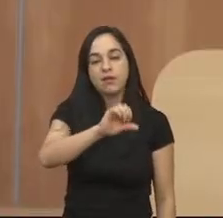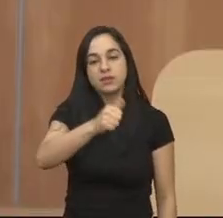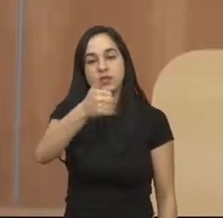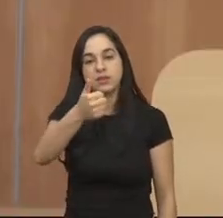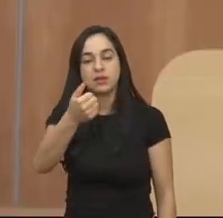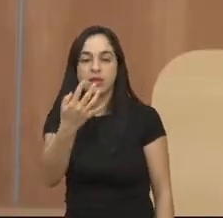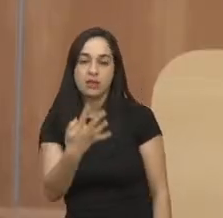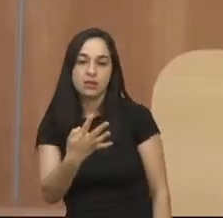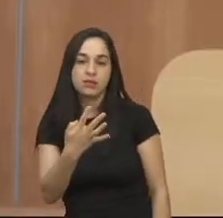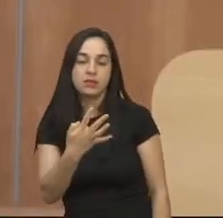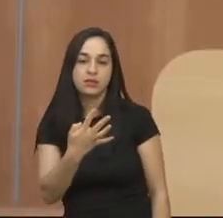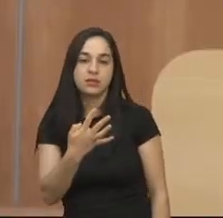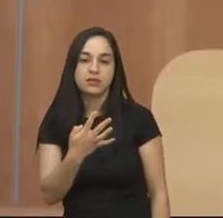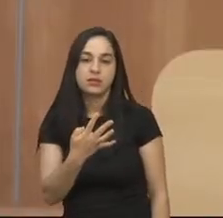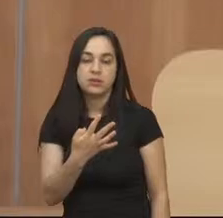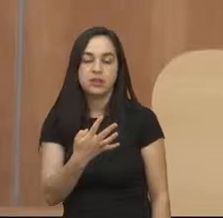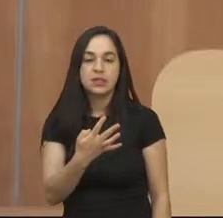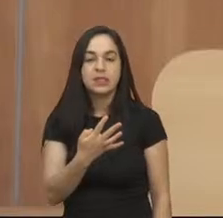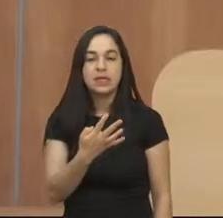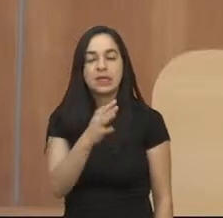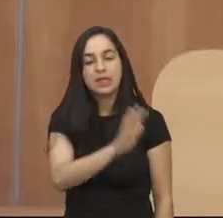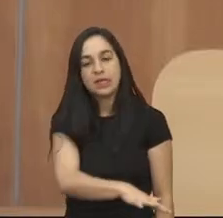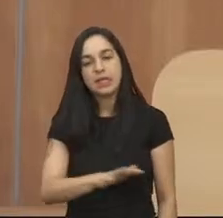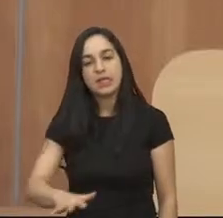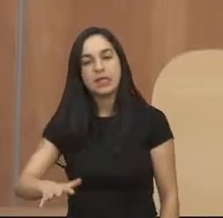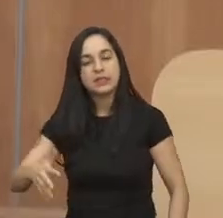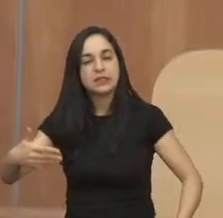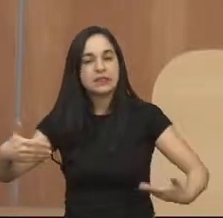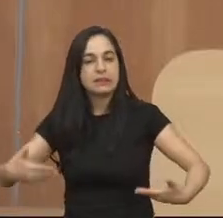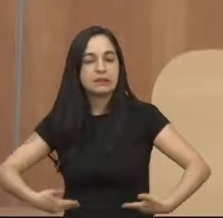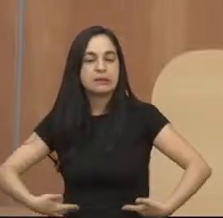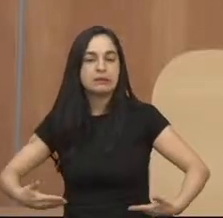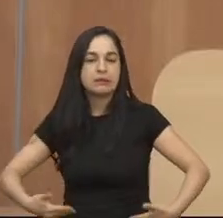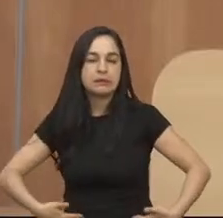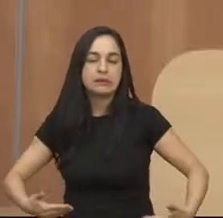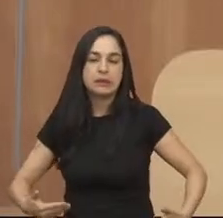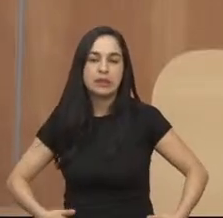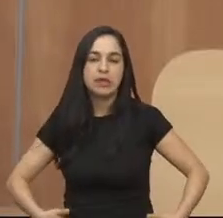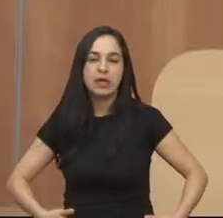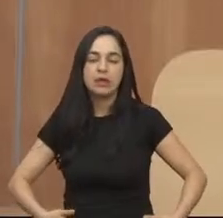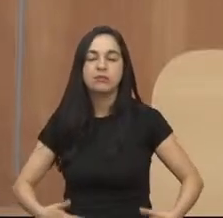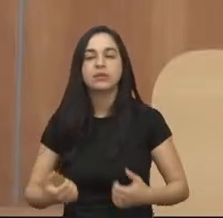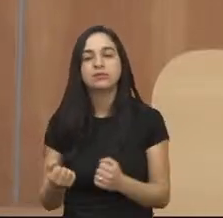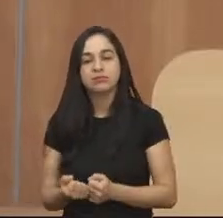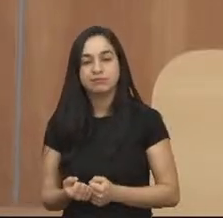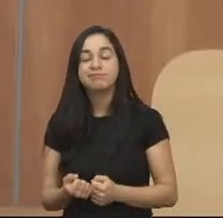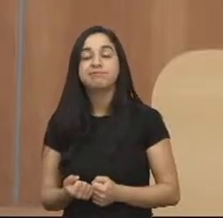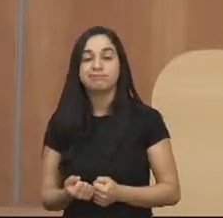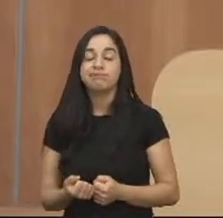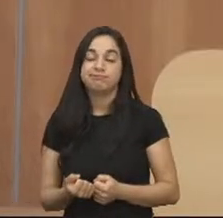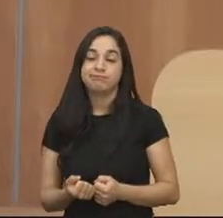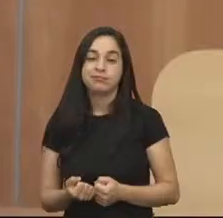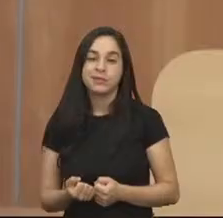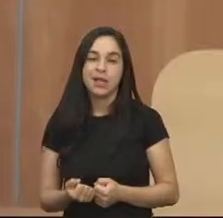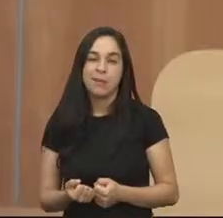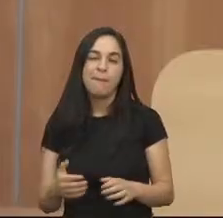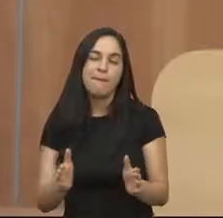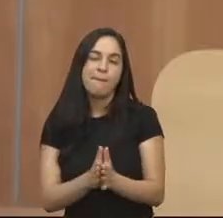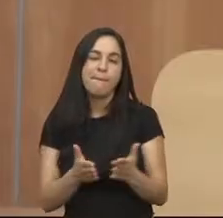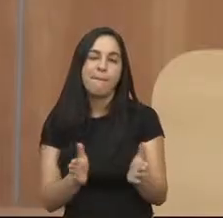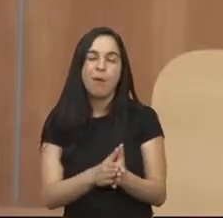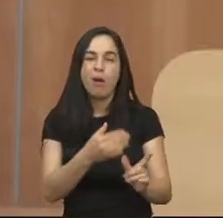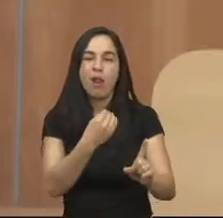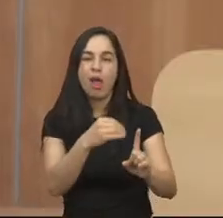do sistema educacional, estão passando fome na faixa de Gaza. Faço esse alerta aqui na tribuna, porque